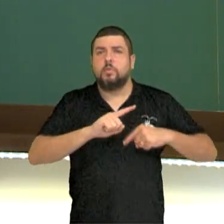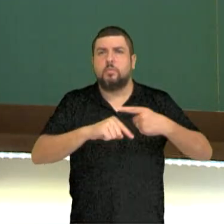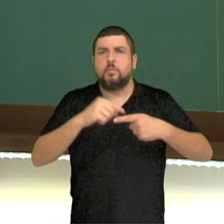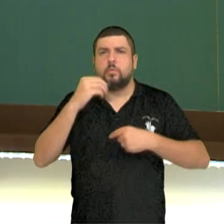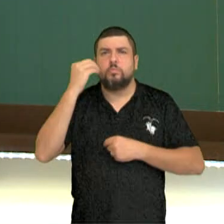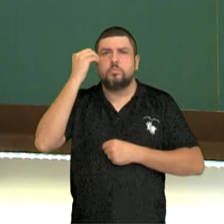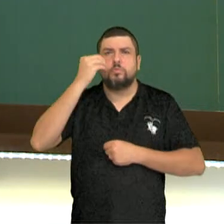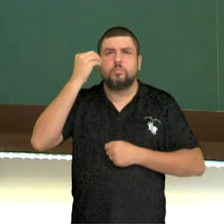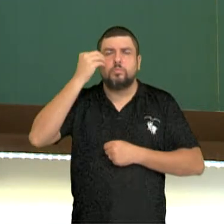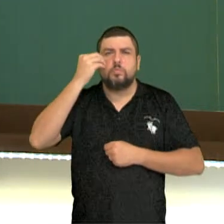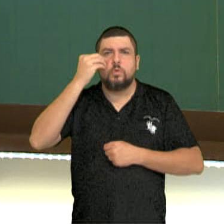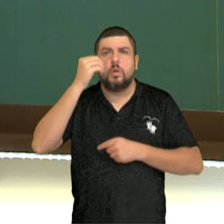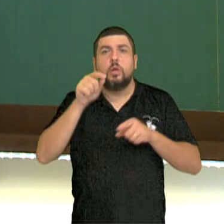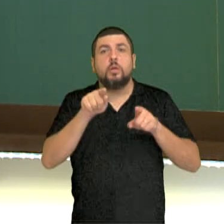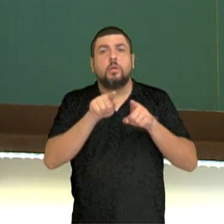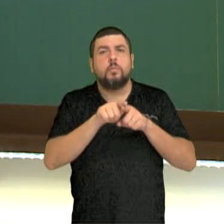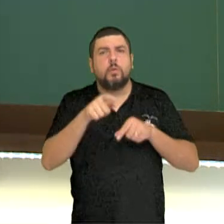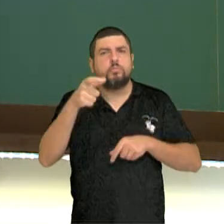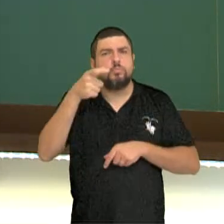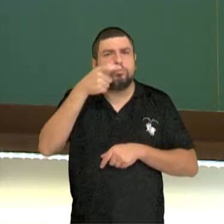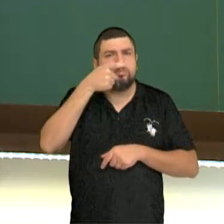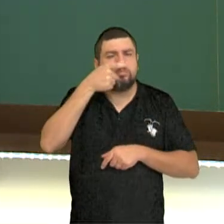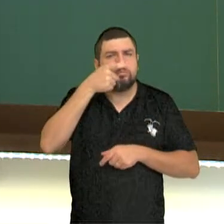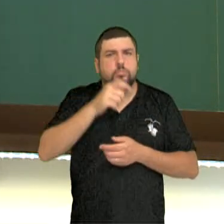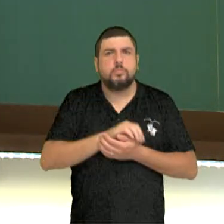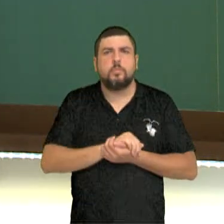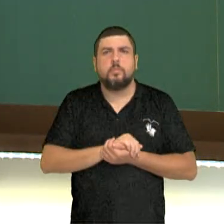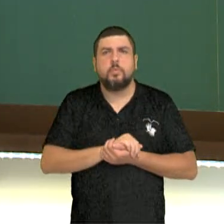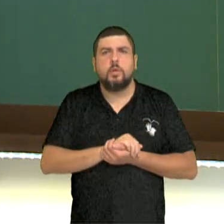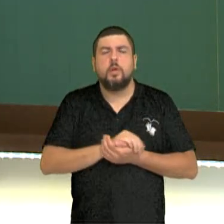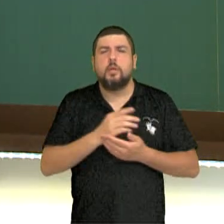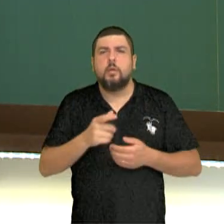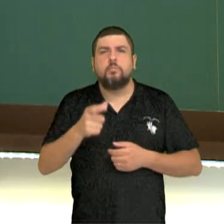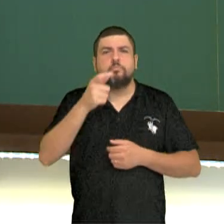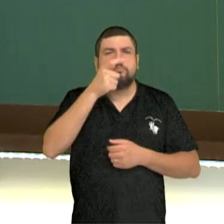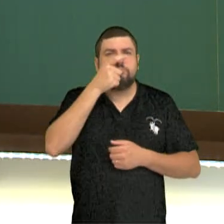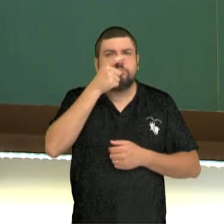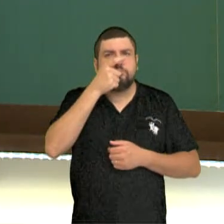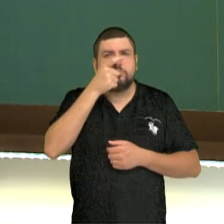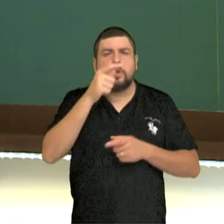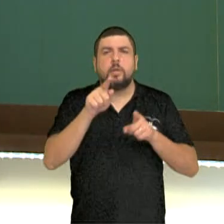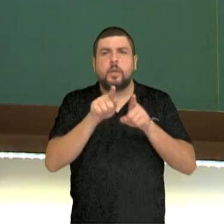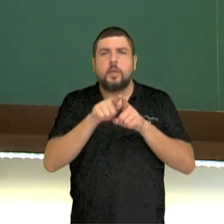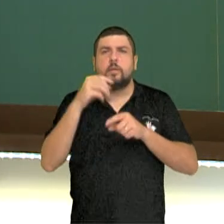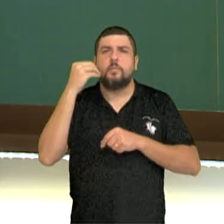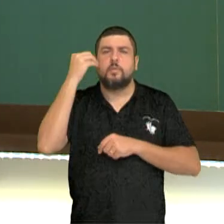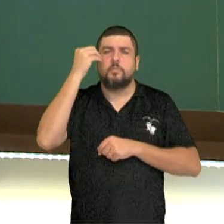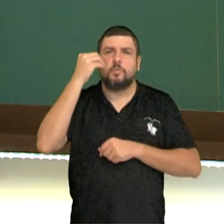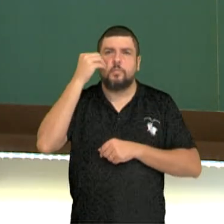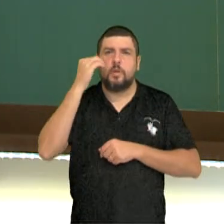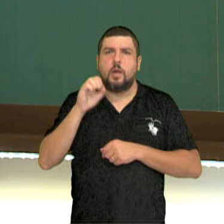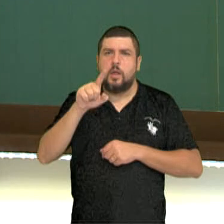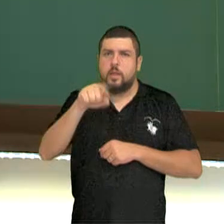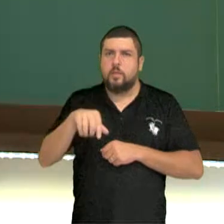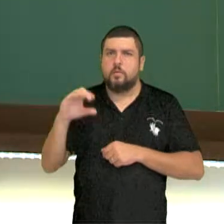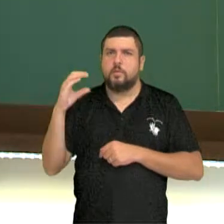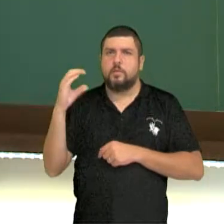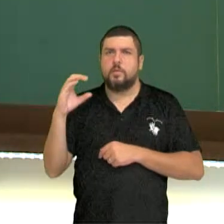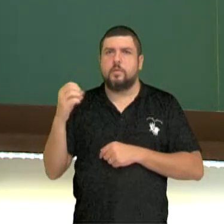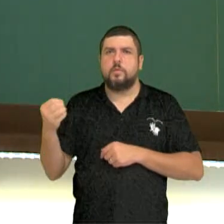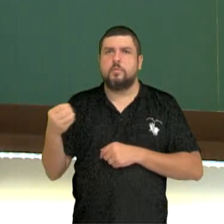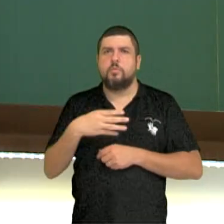observações. Importantíssimo no caráter de uma sociologia. Observação e experimentação. Uma ciência nova. Somente com